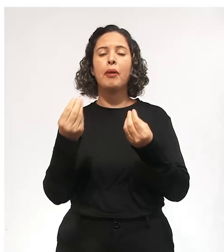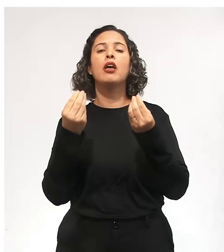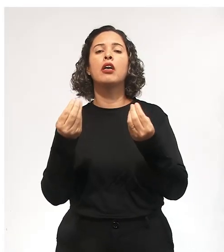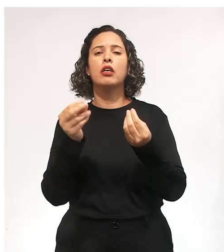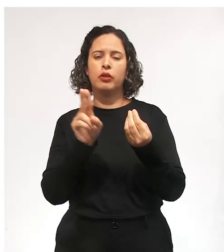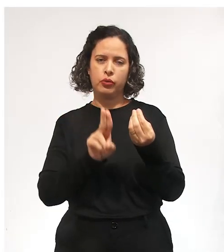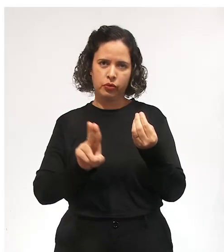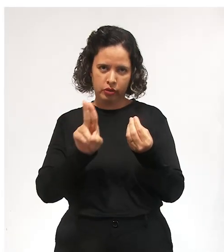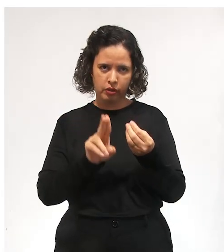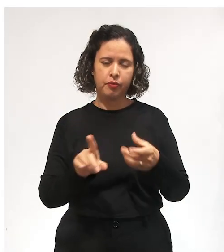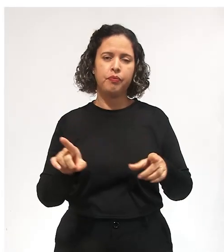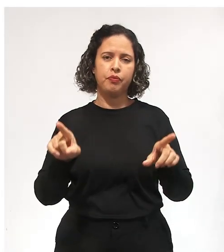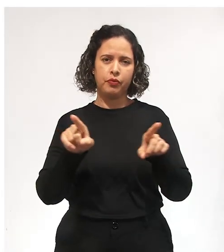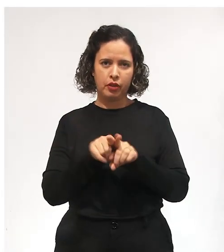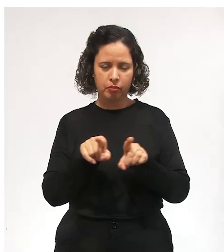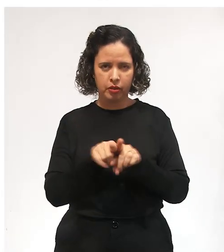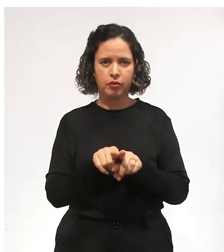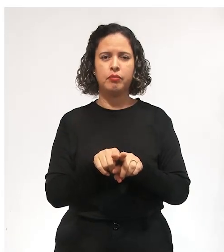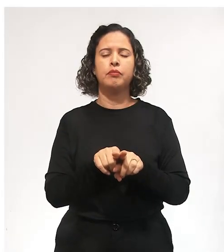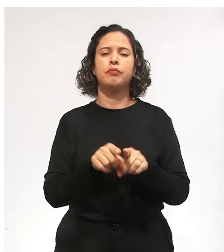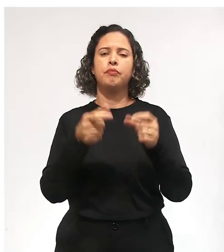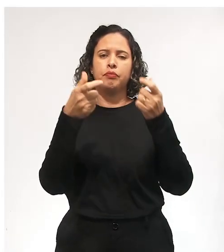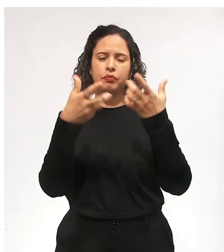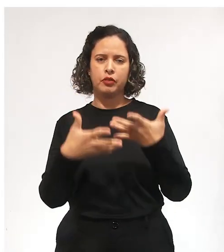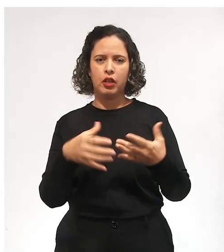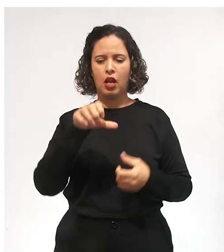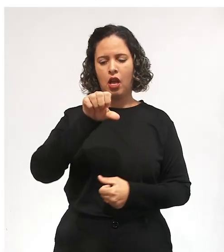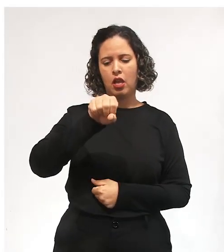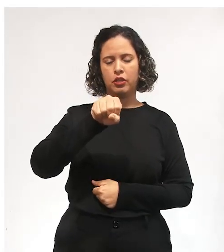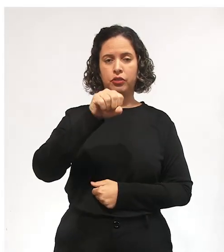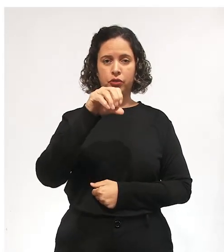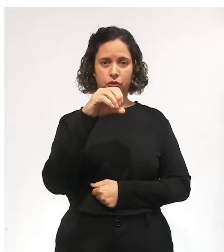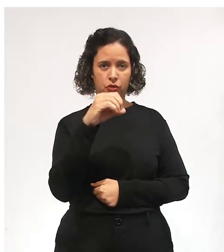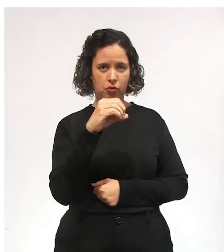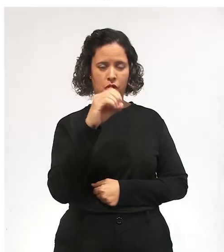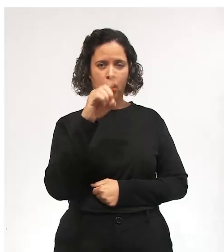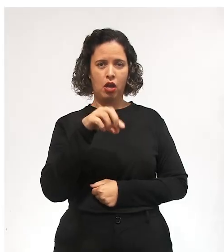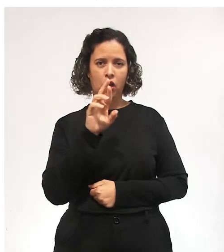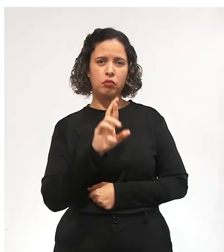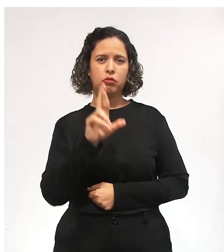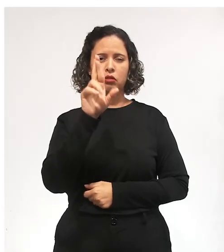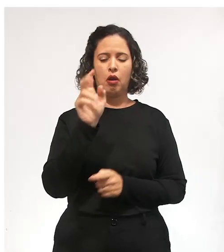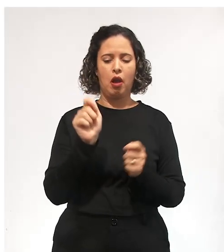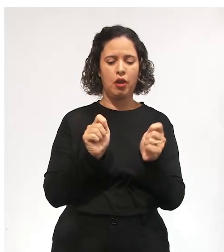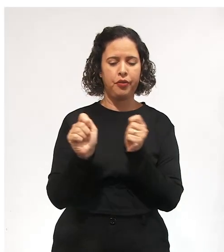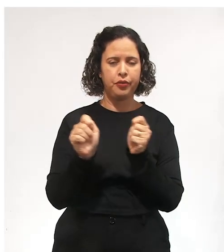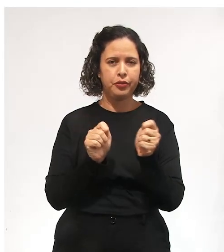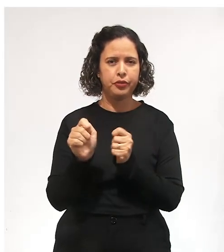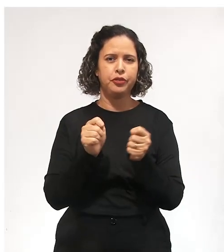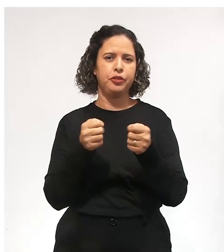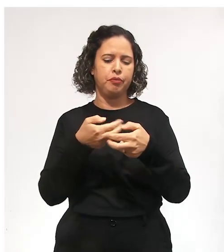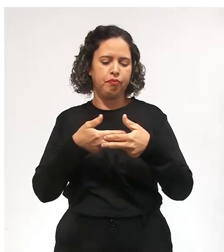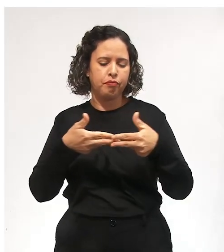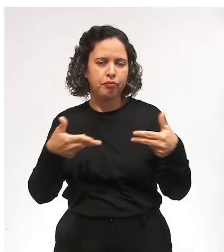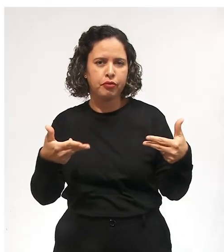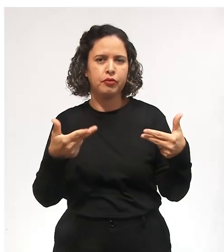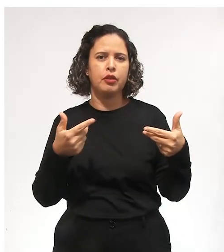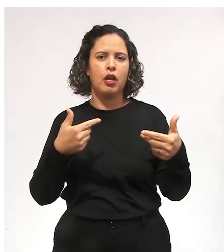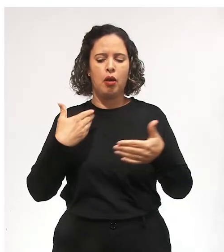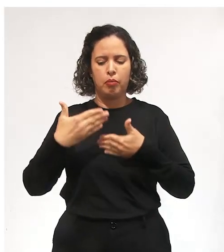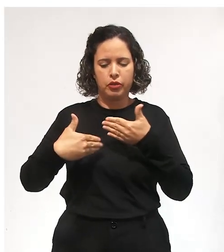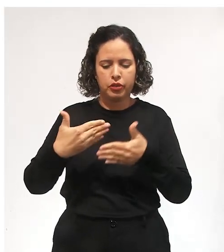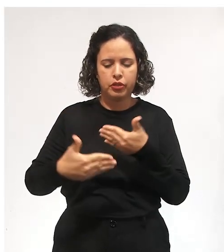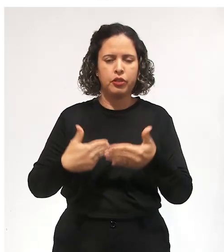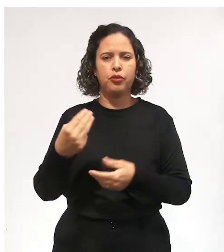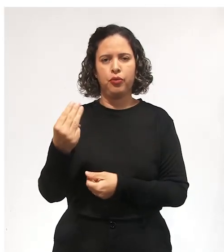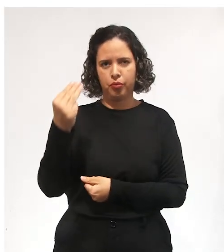serve. E falamos também do sistema operacional, que é responsável por gerenciar recursos, como o processador,